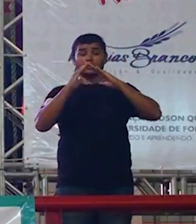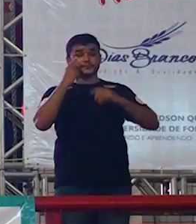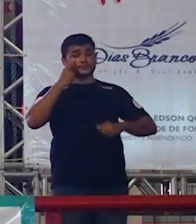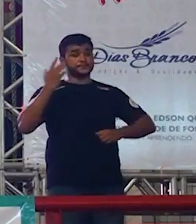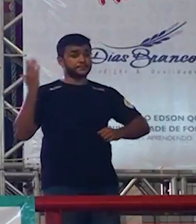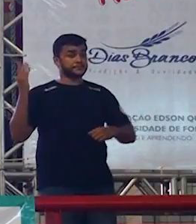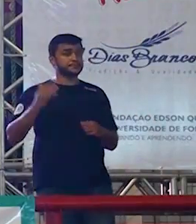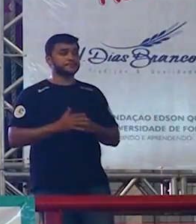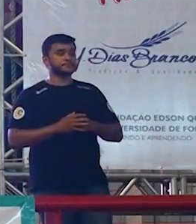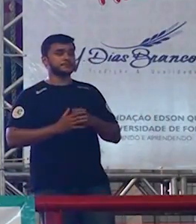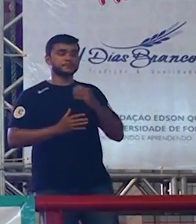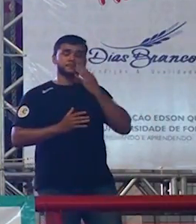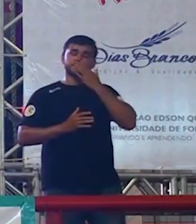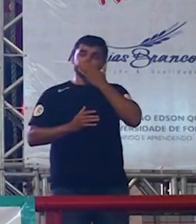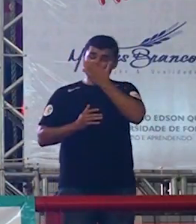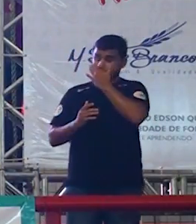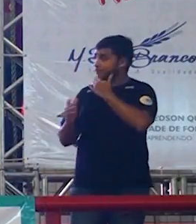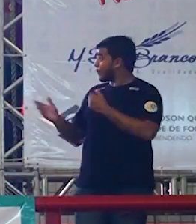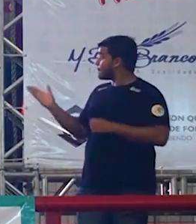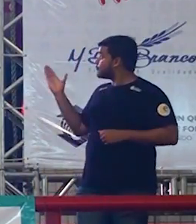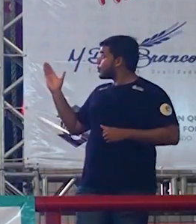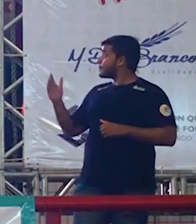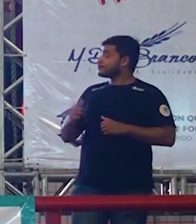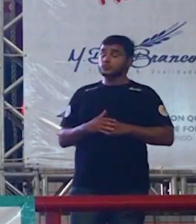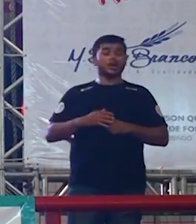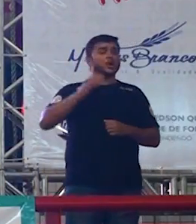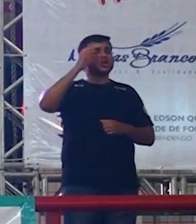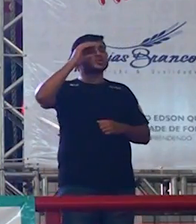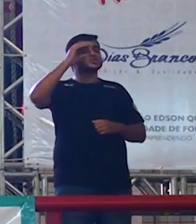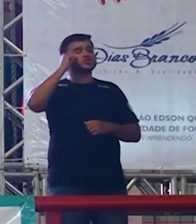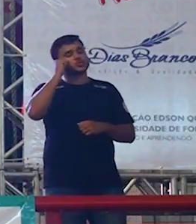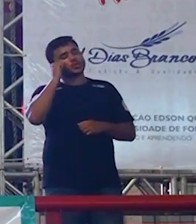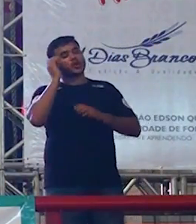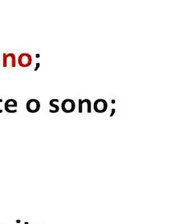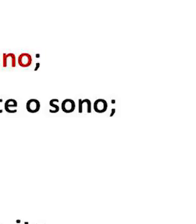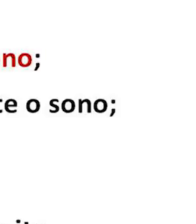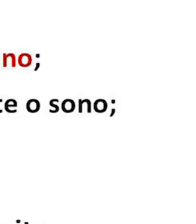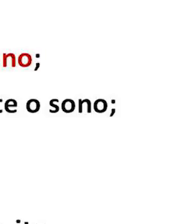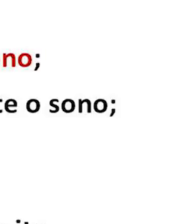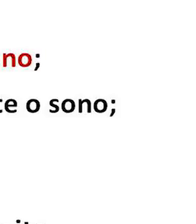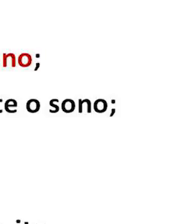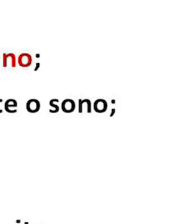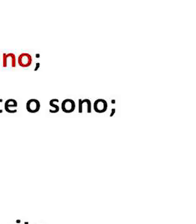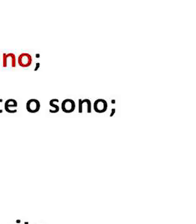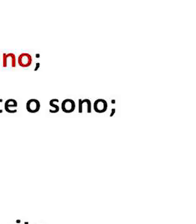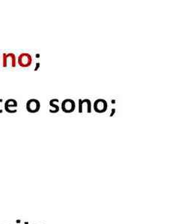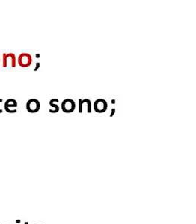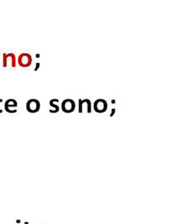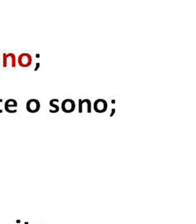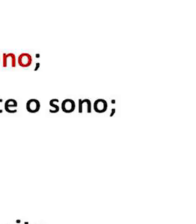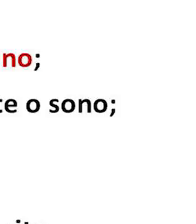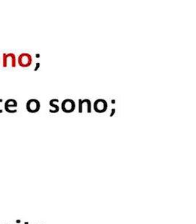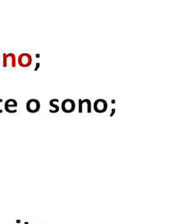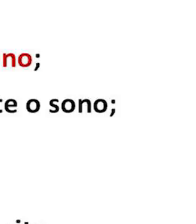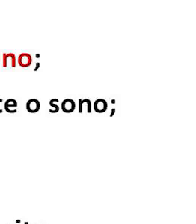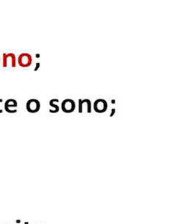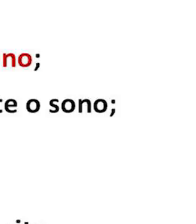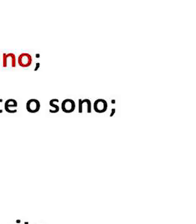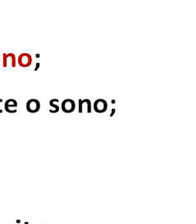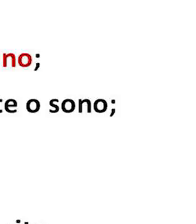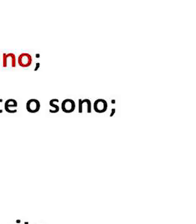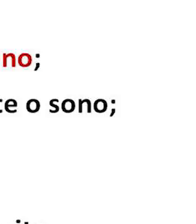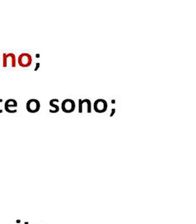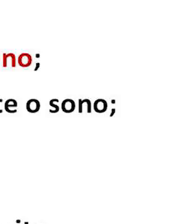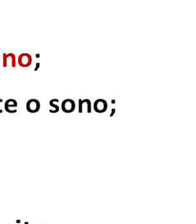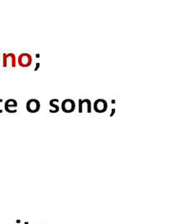Olha aí a importância do sono. A maior parte das pessoas precisa dormir de 6 a